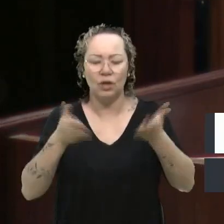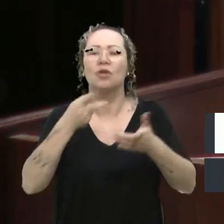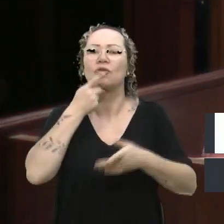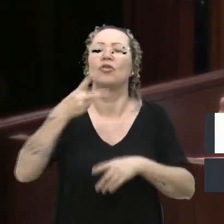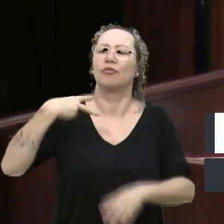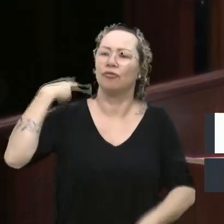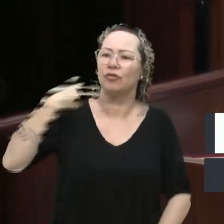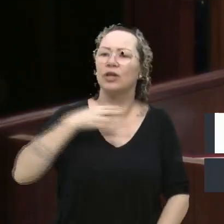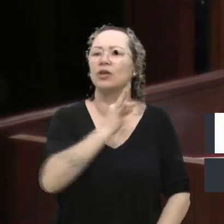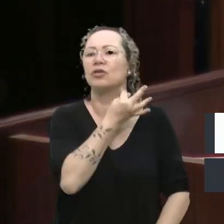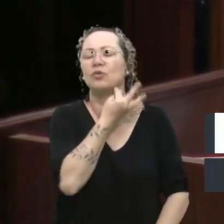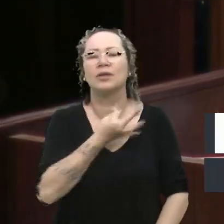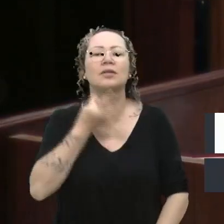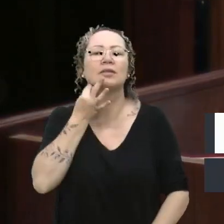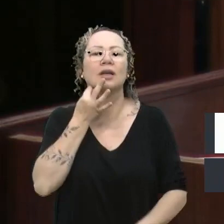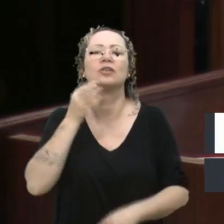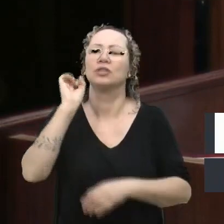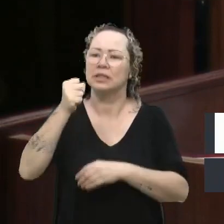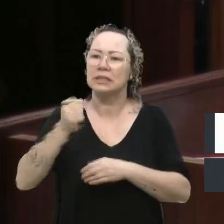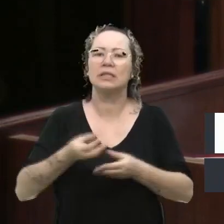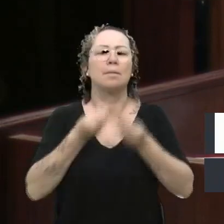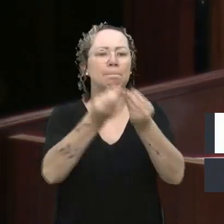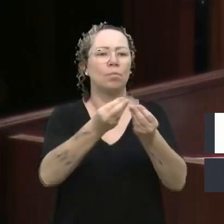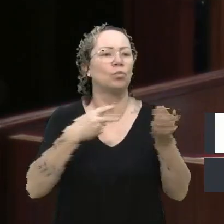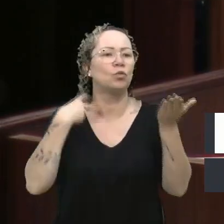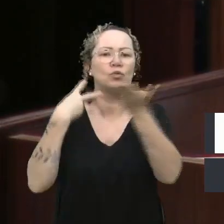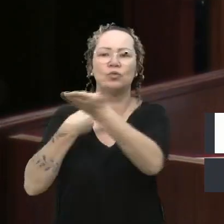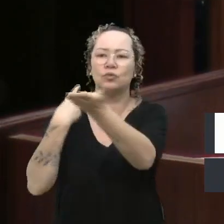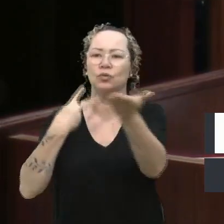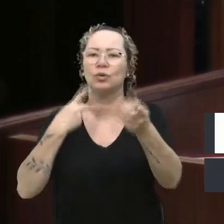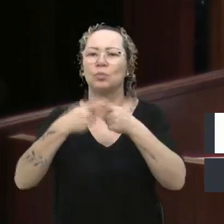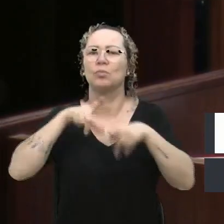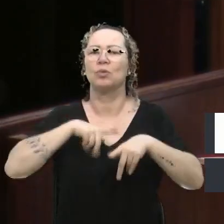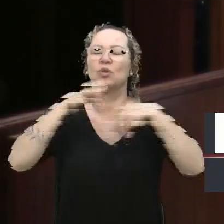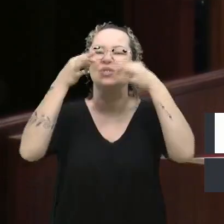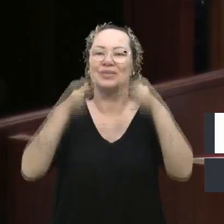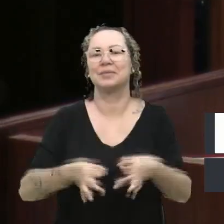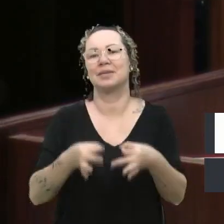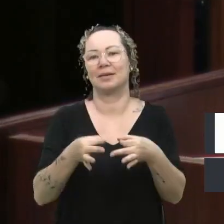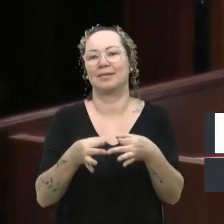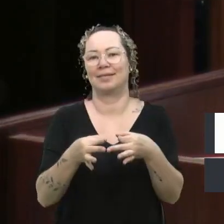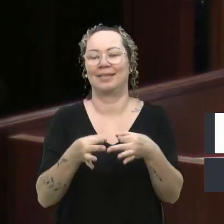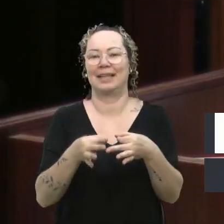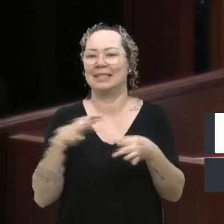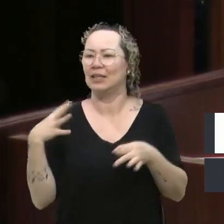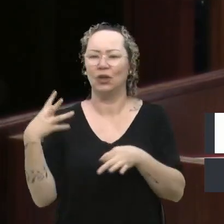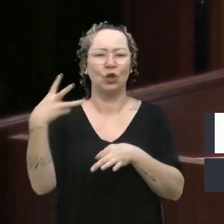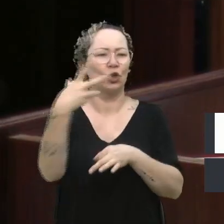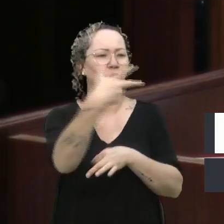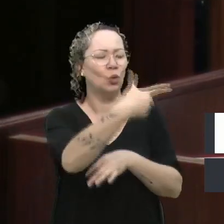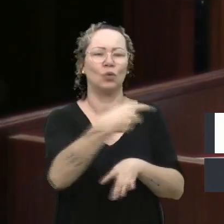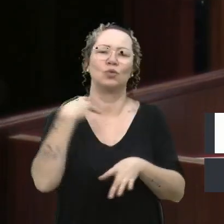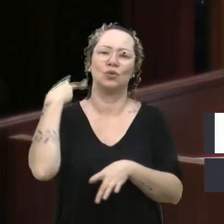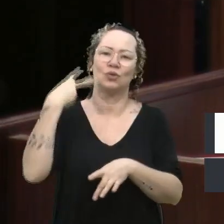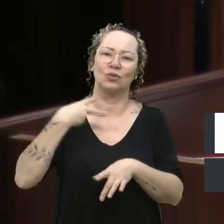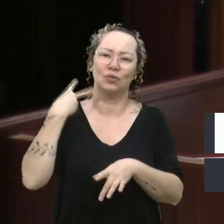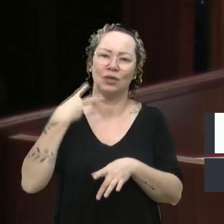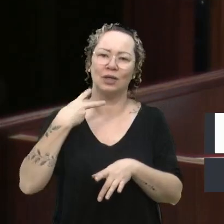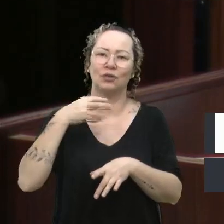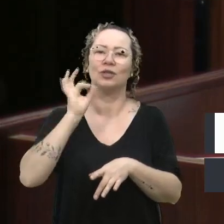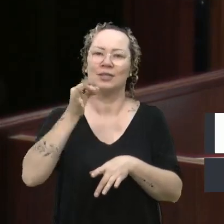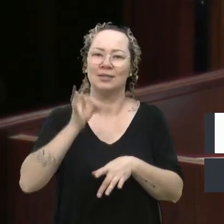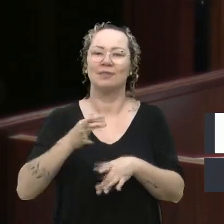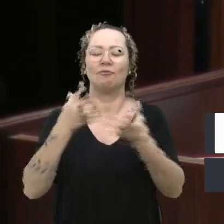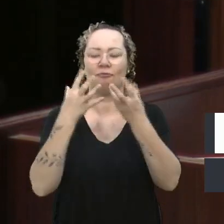Tati, leve aos pares, colegas vereadores, que eu tenho a certeza de que todos os vereadores vão abraçar